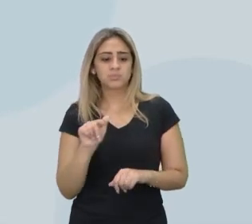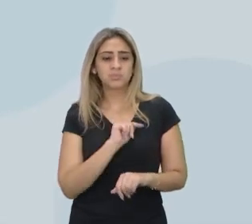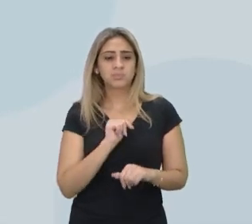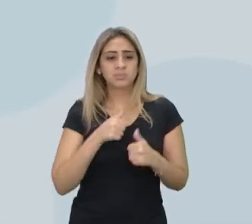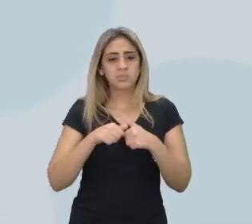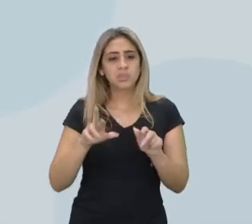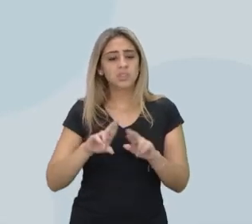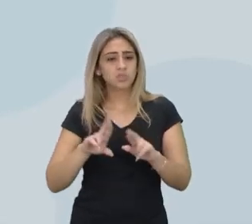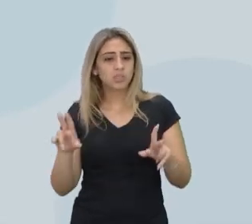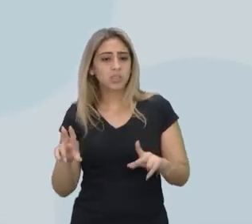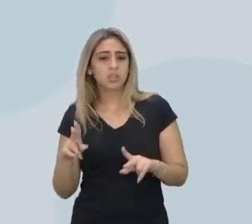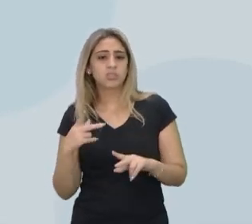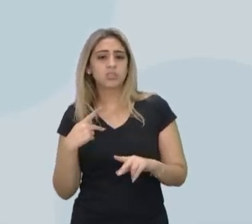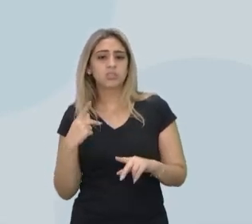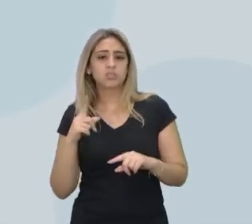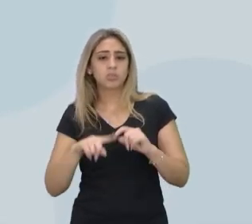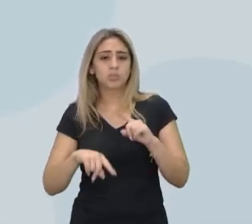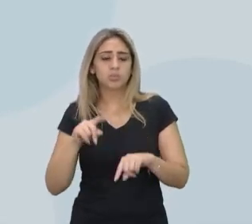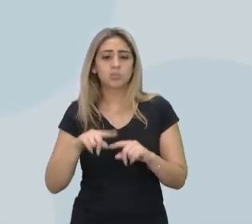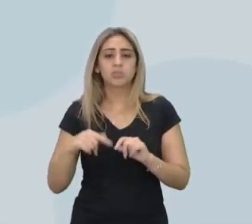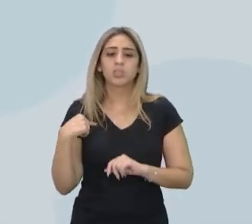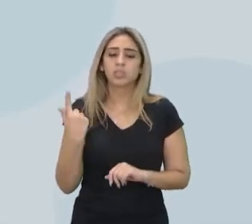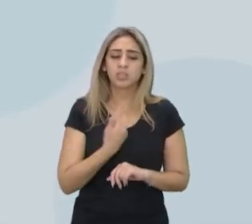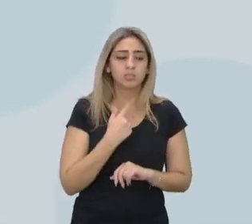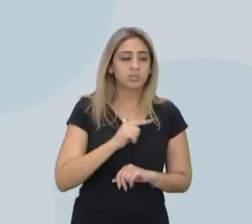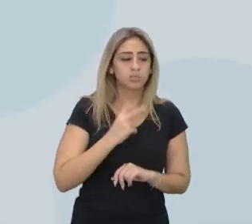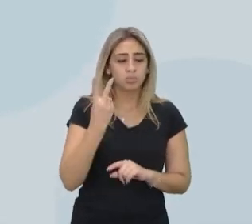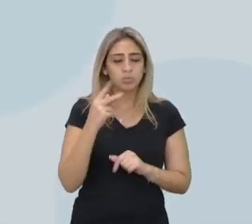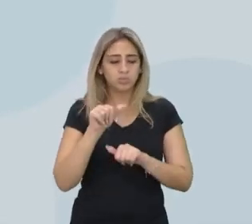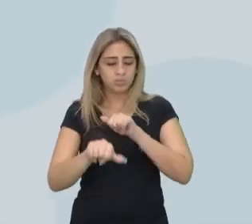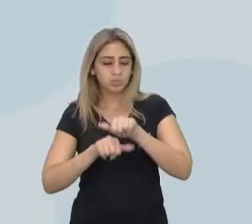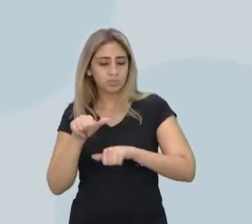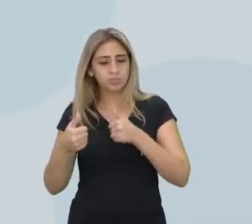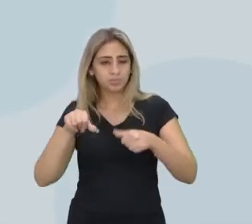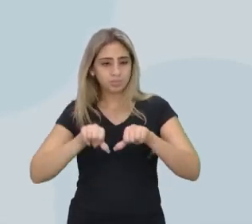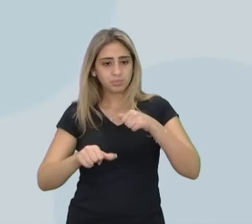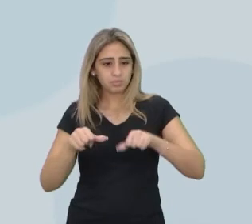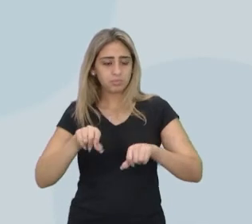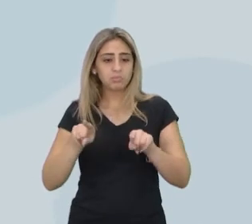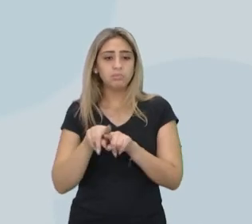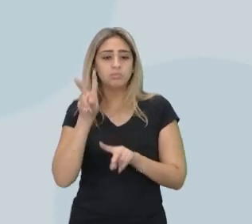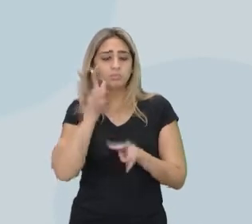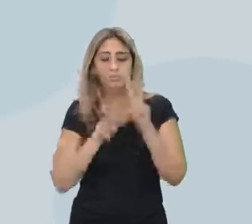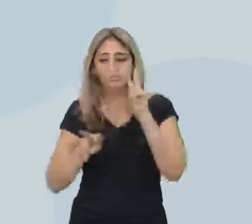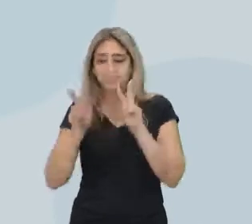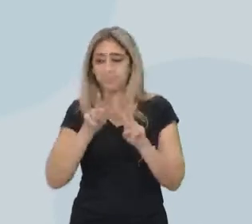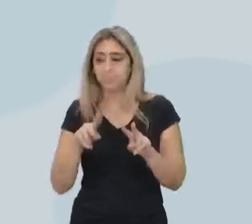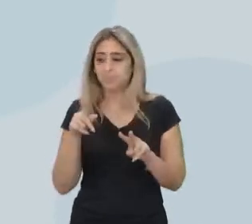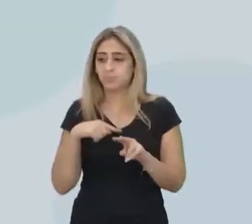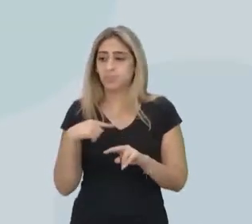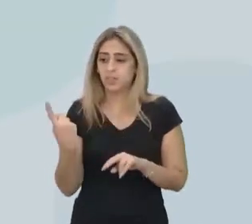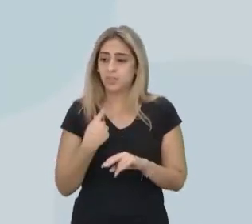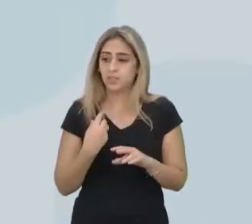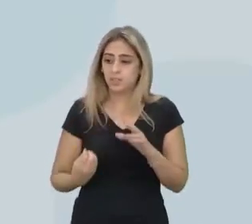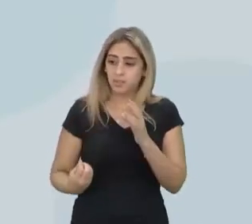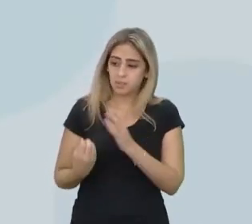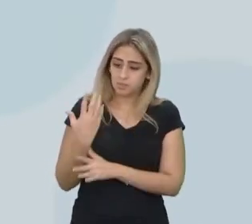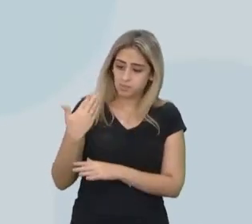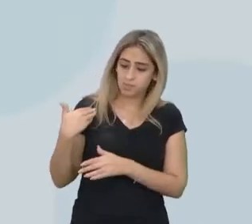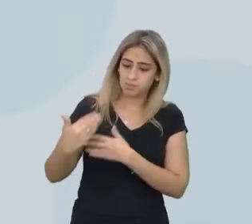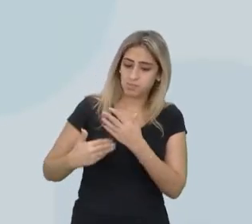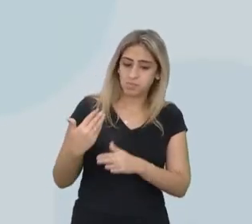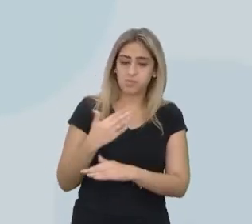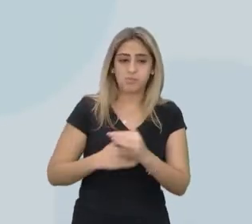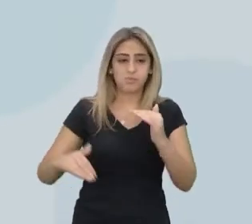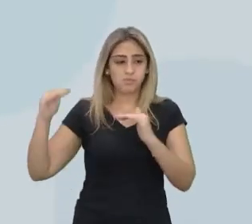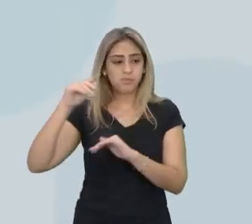está diferente do produto, então sim, temos duas transformações químicas. Mas observem, a seta que aparece na reação de